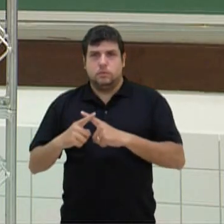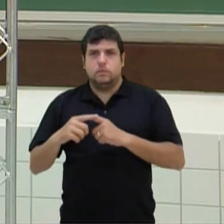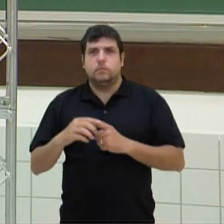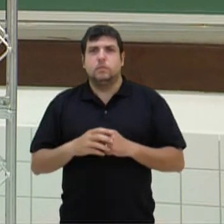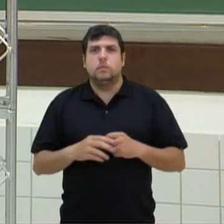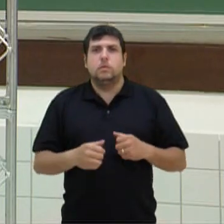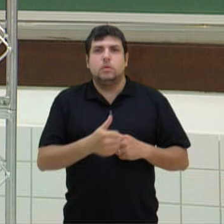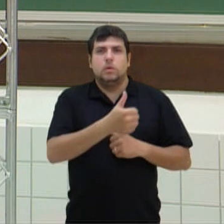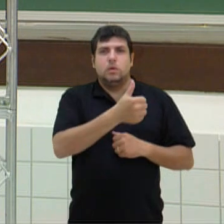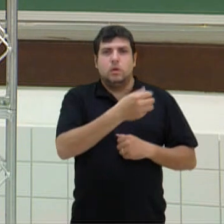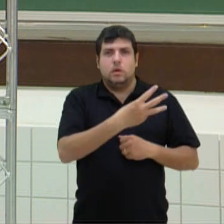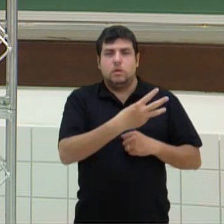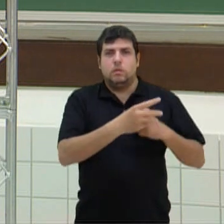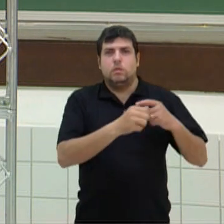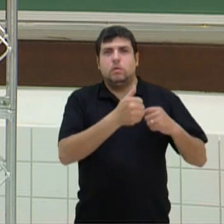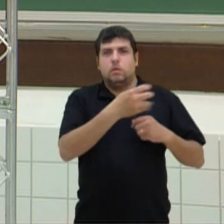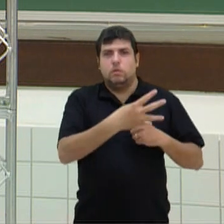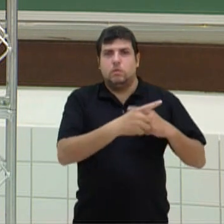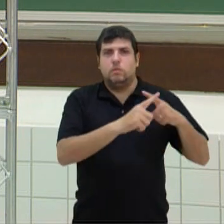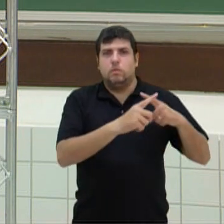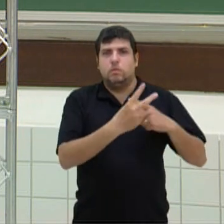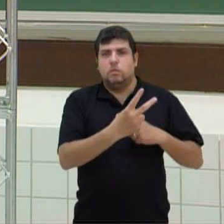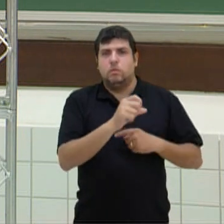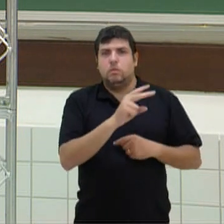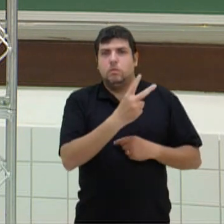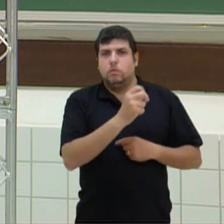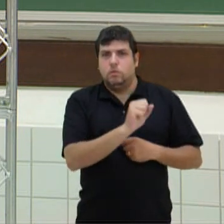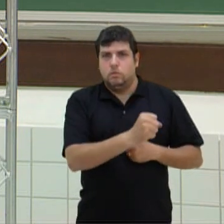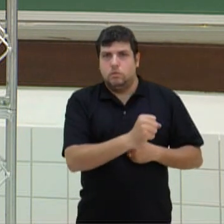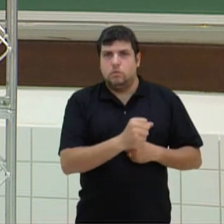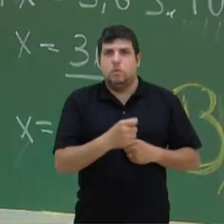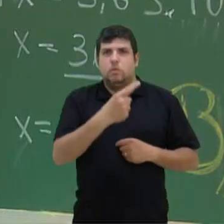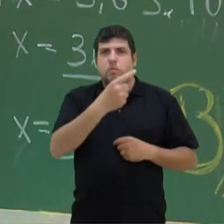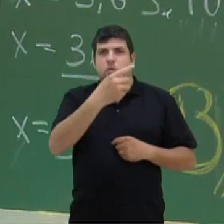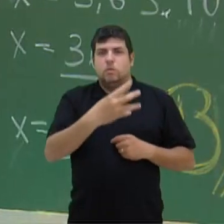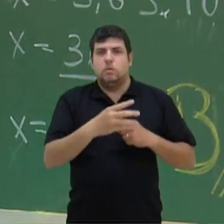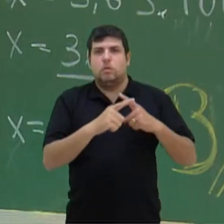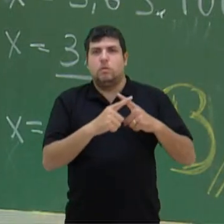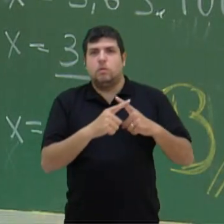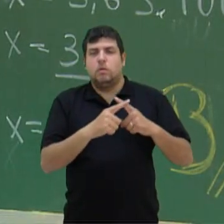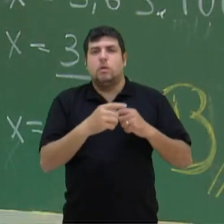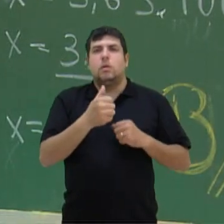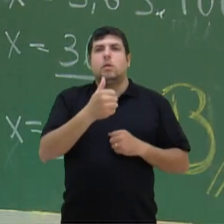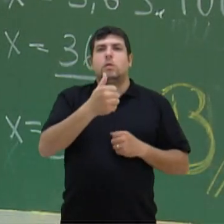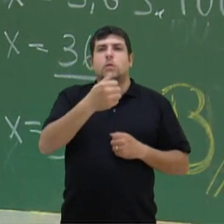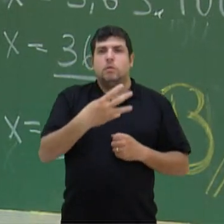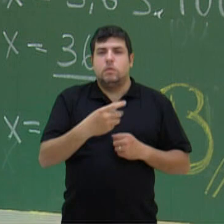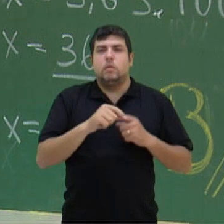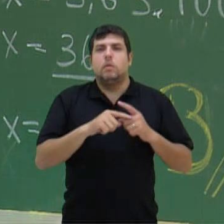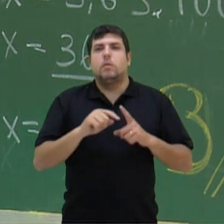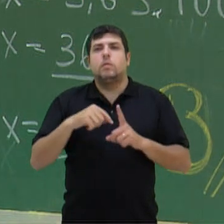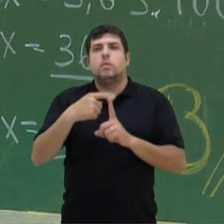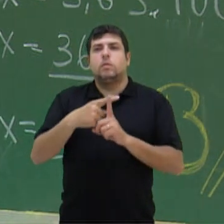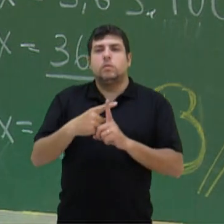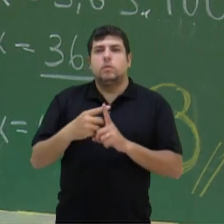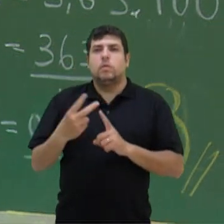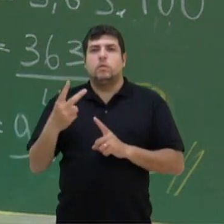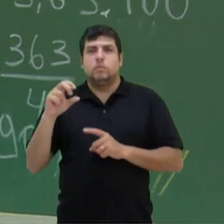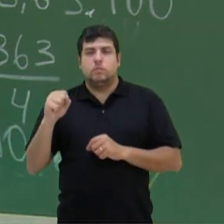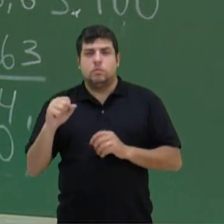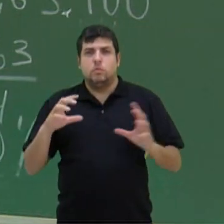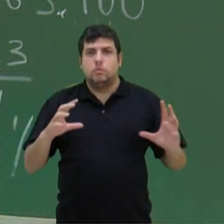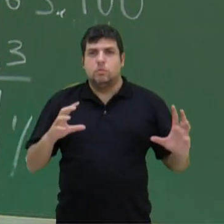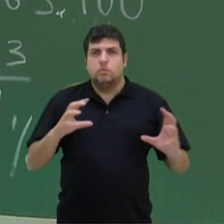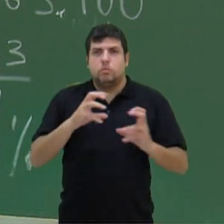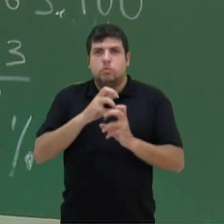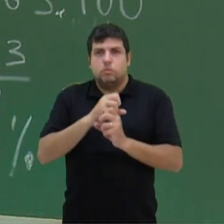vezes 2, 28, 1 vezes 4, 4, e 16 vezes 3, 48. Somando os 3 valores, a gente tem que a massa do